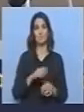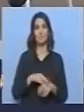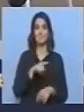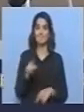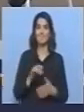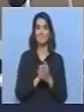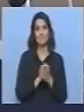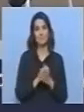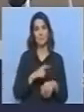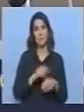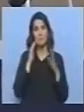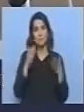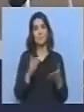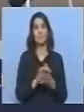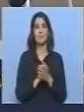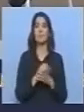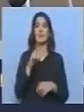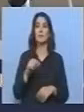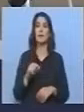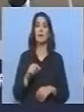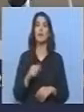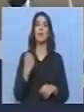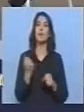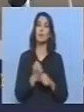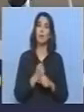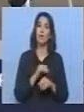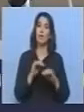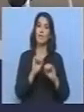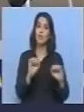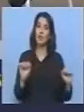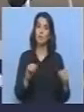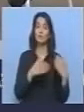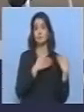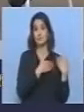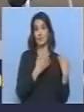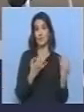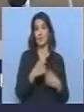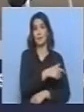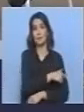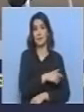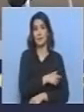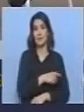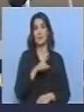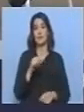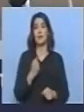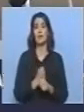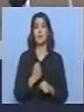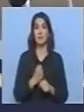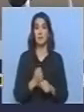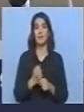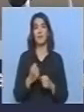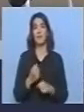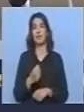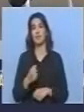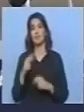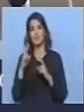bem-ajam pelo tempo que nos dedicaram, bem-ajam também pelas funções que representam e por todo o trabalho académico e não só que